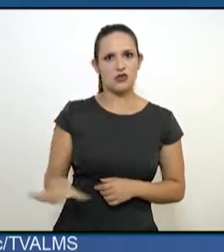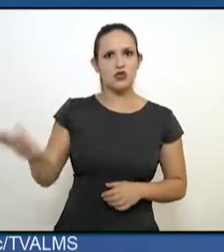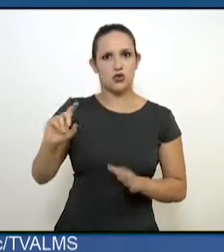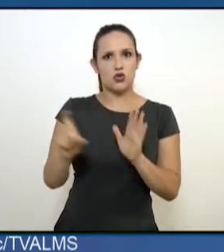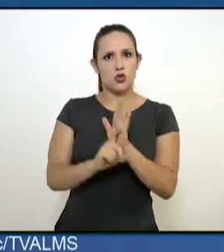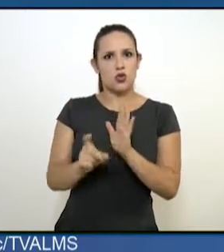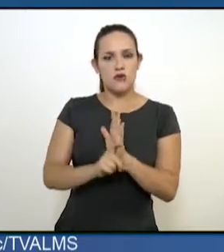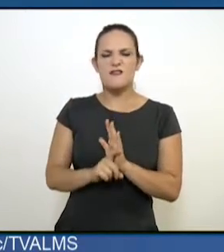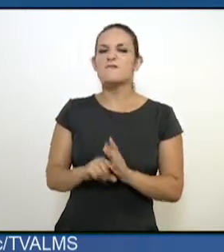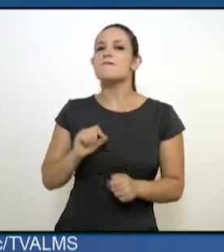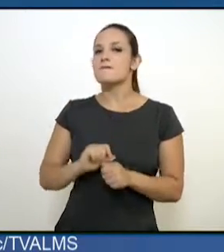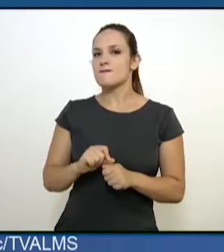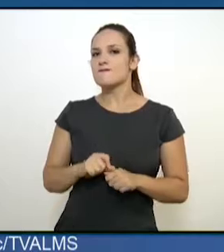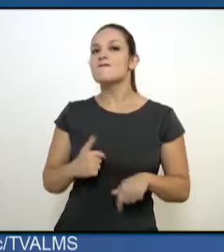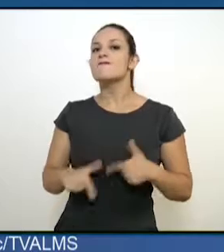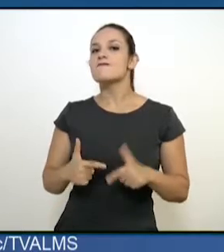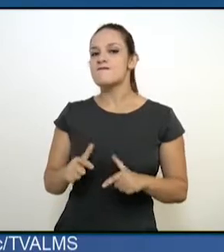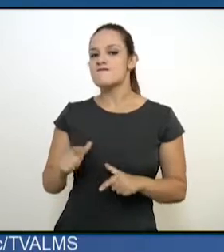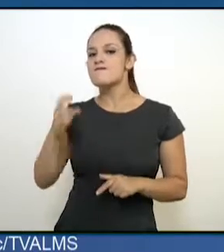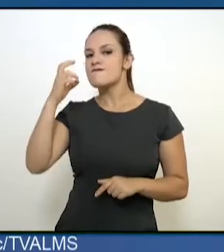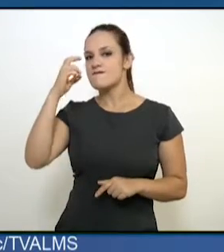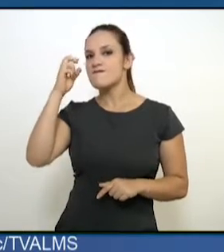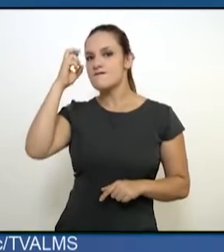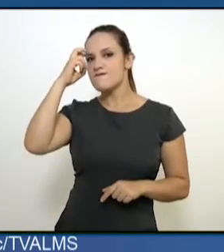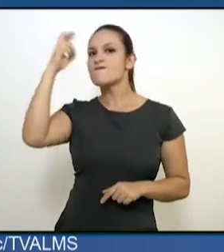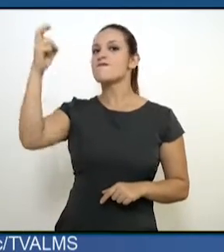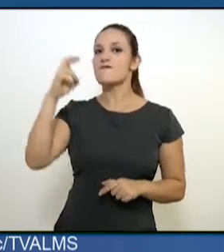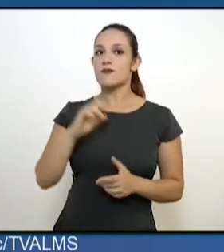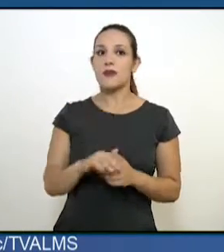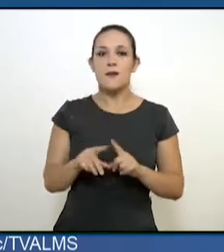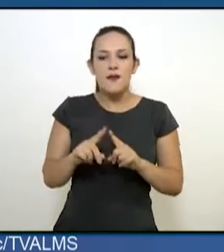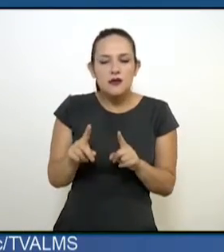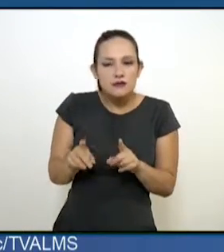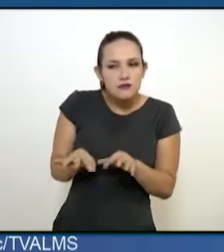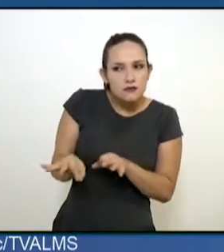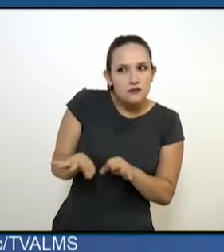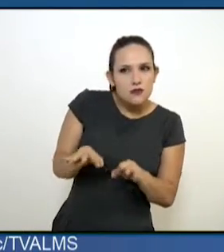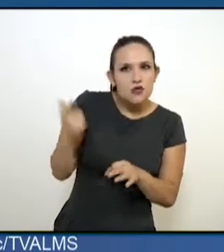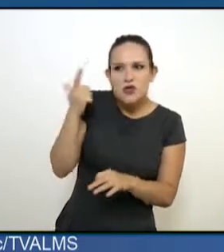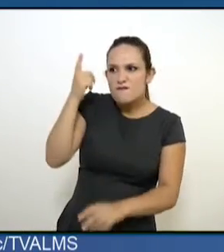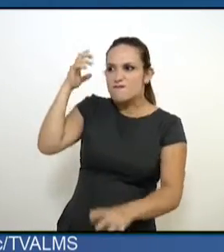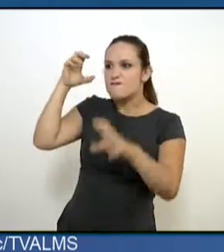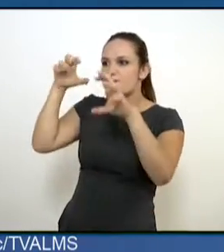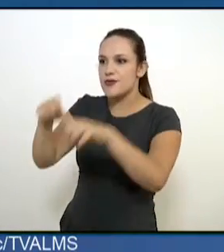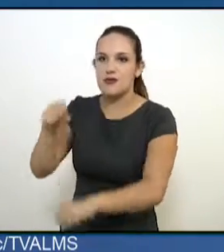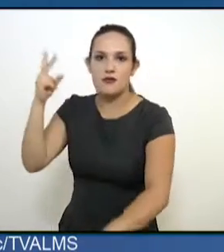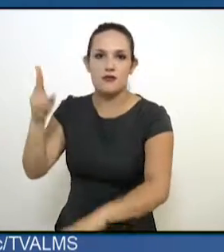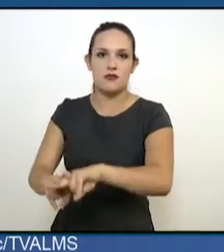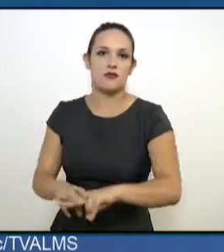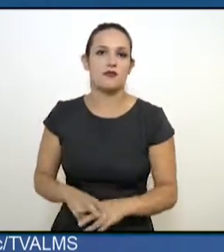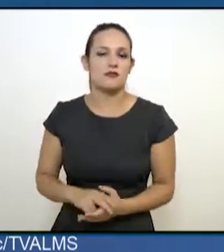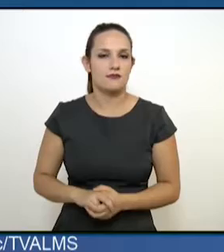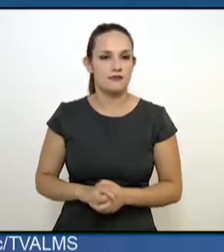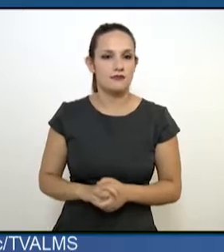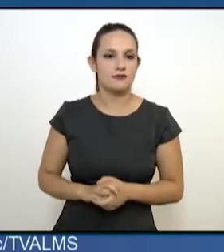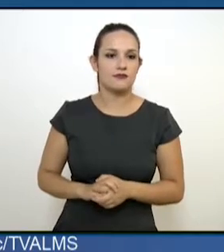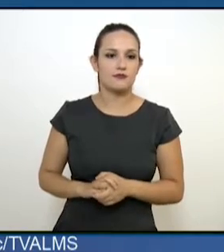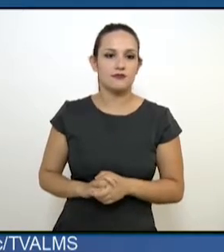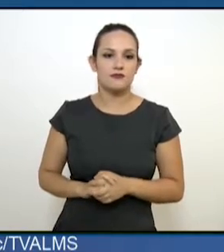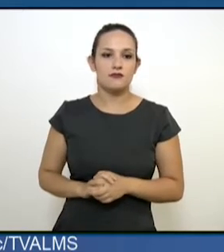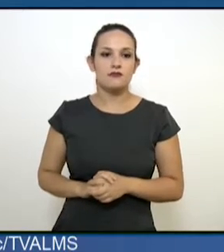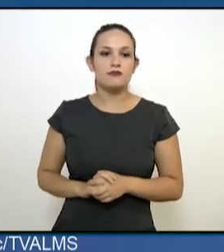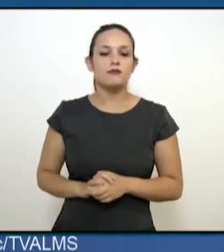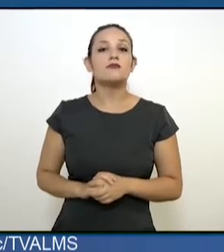um trabalho de inteligência que levou e culminou com aquela prisão. A separação do Ministério foi tema de reivindicação